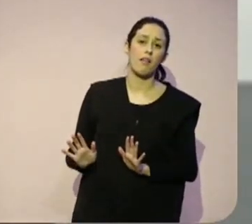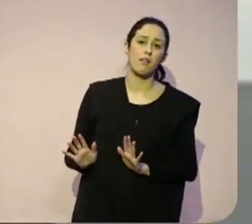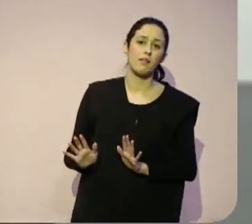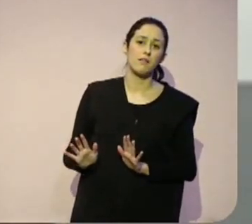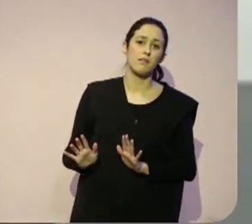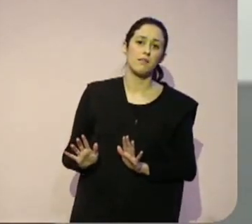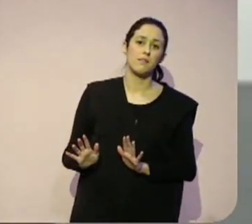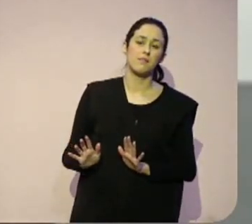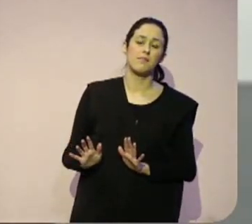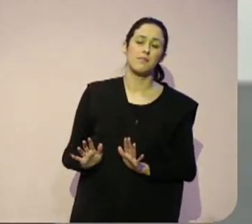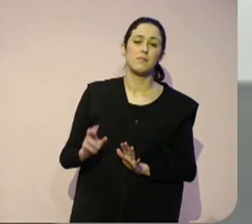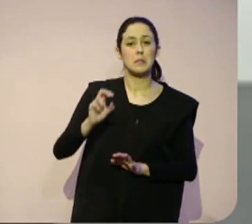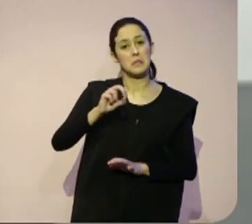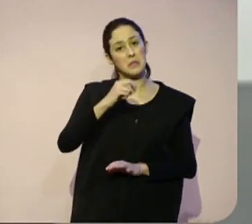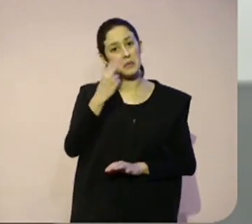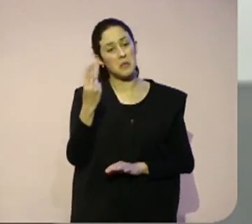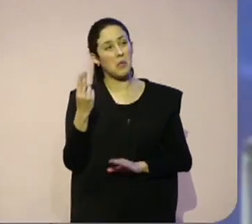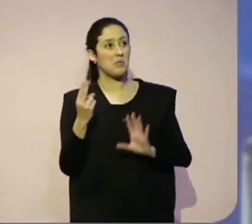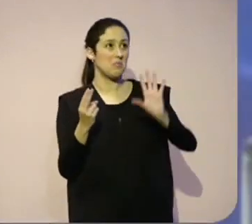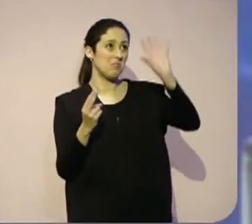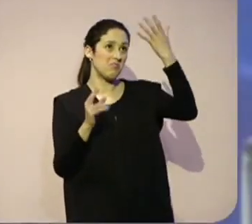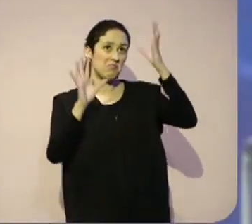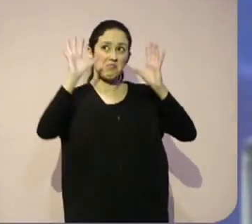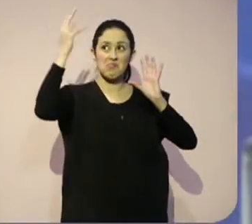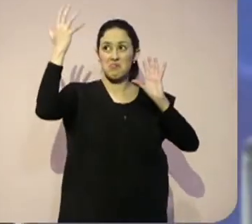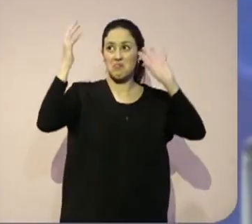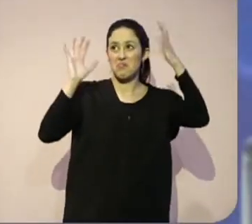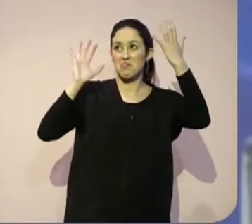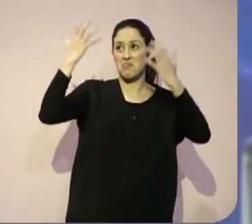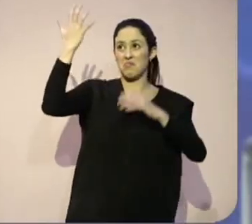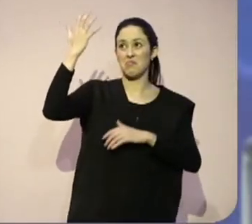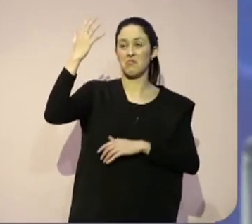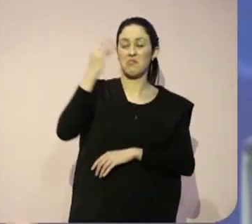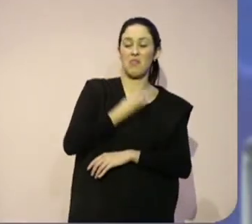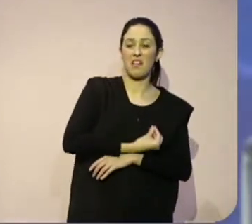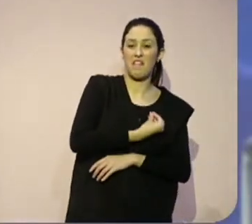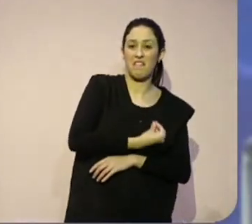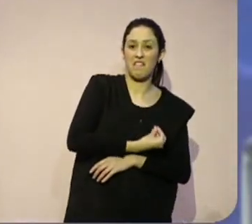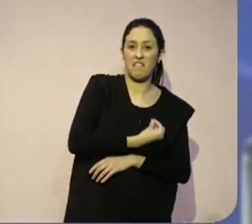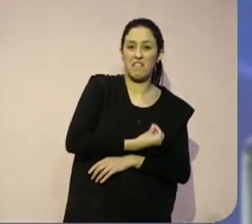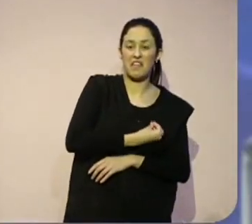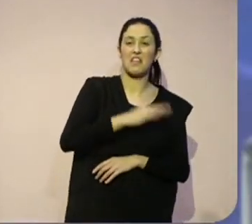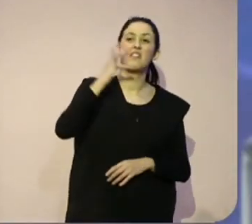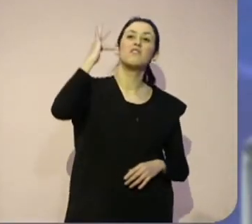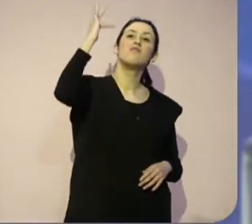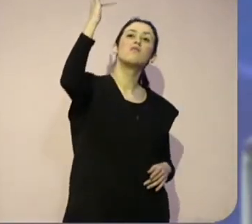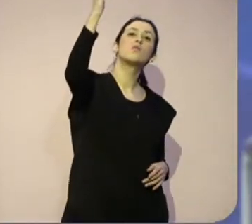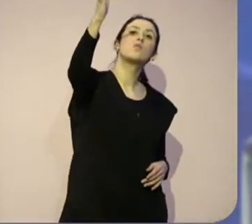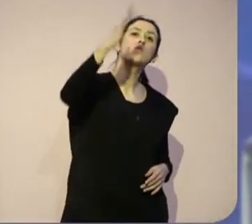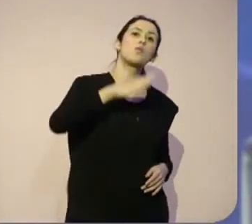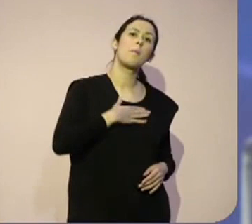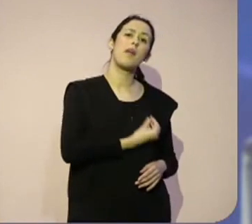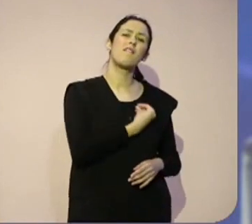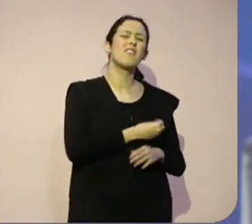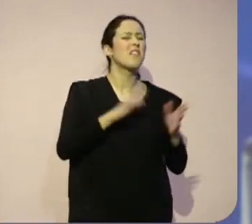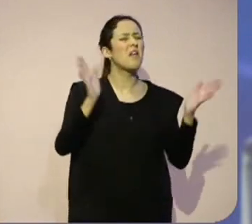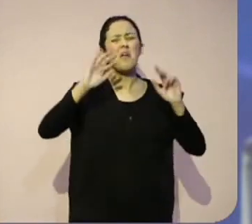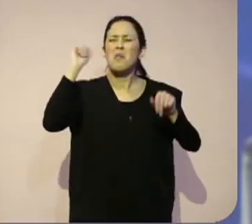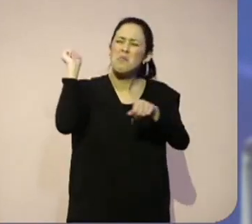algumas situações que você vive, que você viveu e que você acha que vai viver. Pare